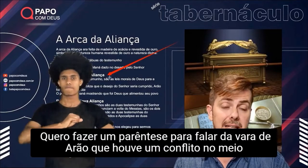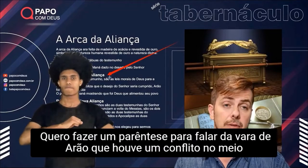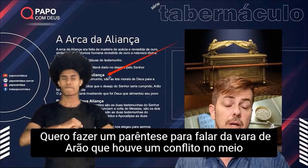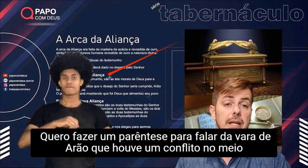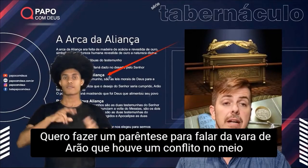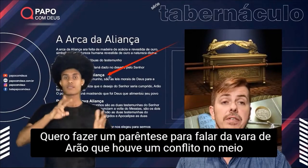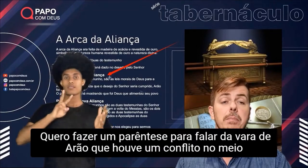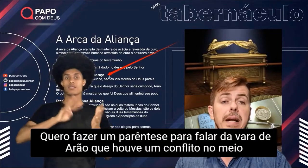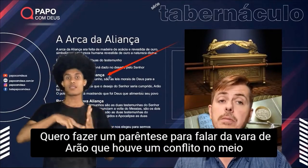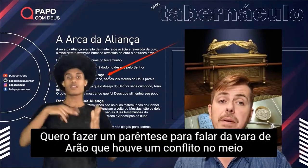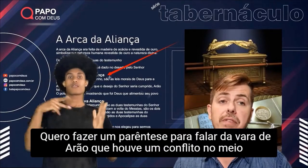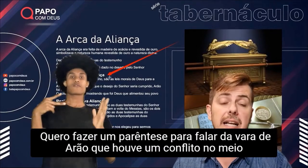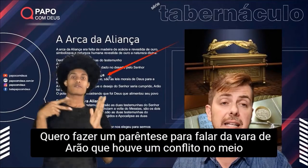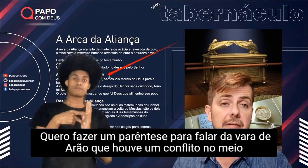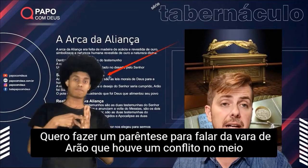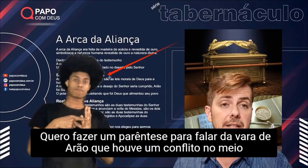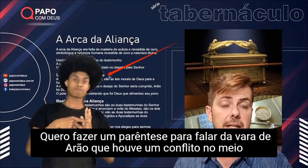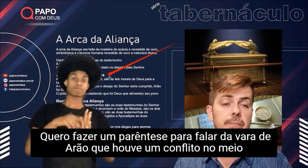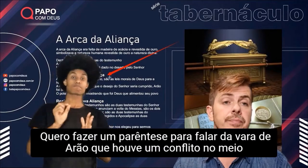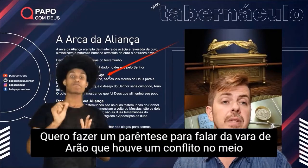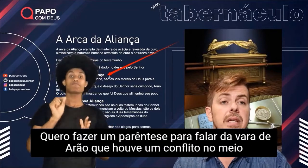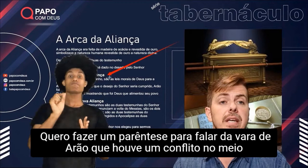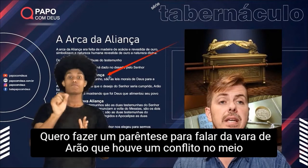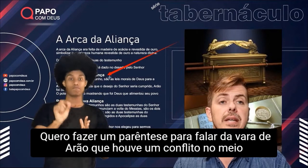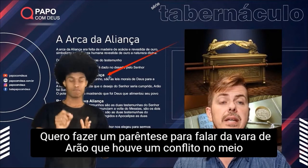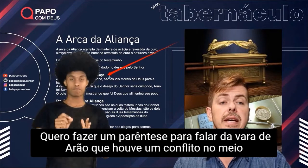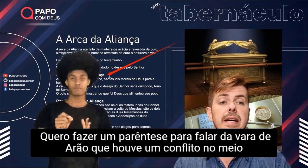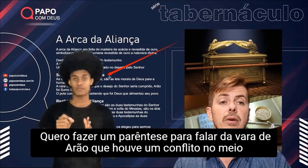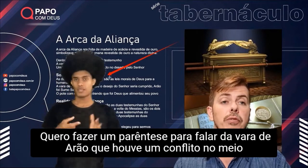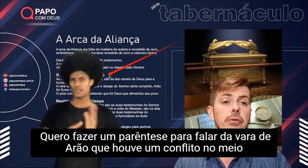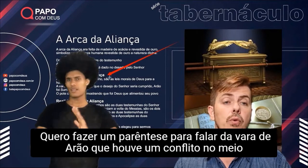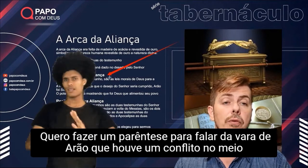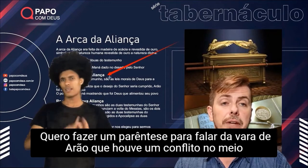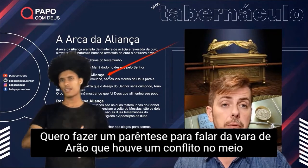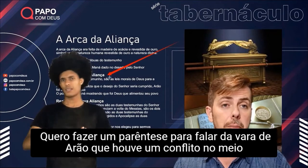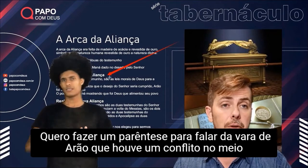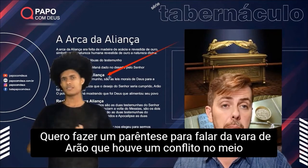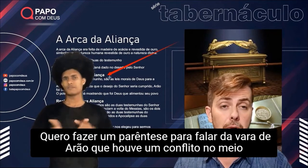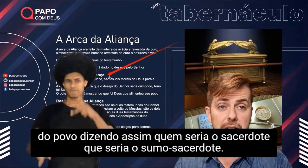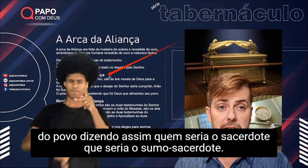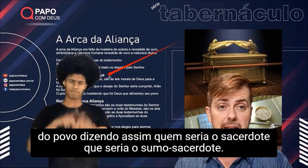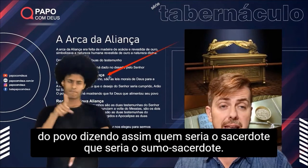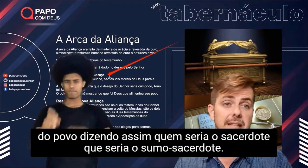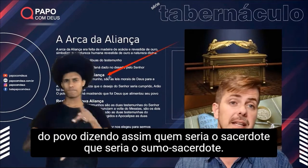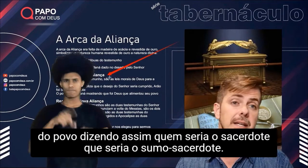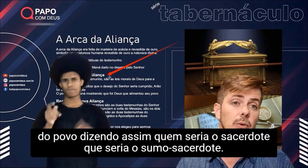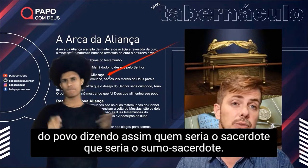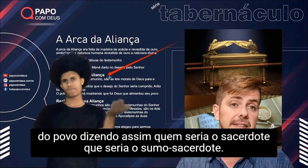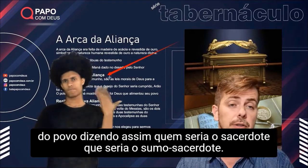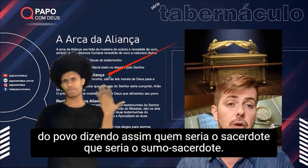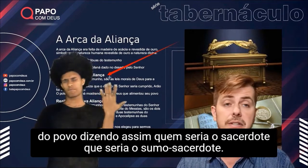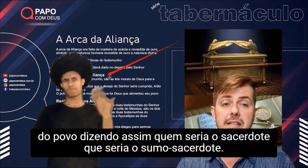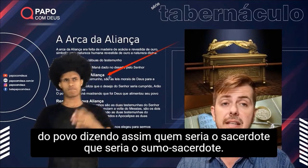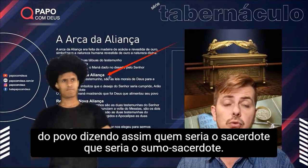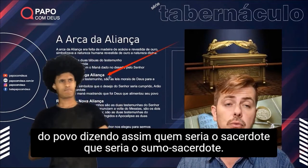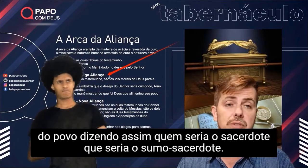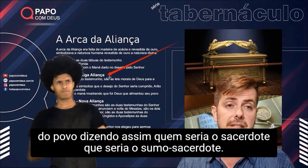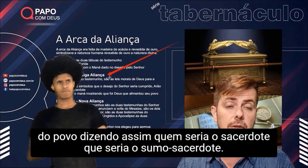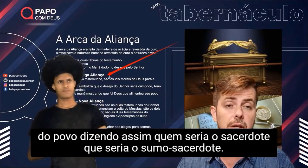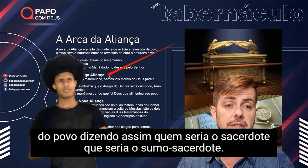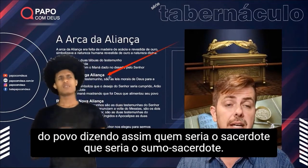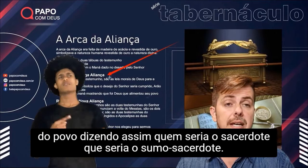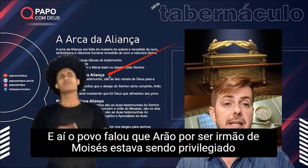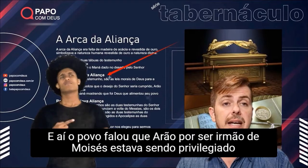povo no deserto. Quero fazer um parênteses para falar aqui da vara de Arão, que houve um conflito no meio do povo, dizendo assim, quem seria o sacerdote, quem seria o